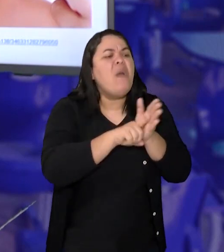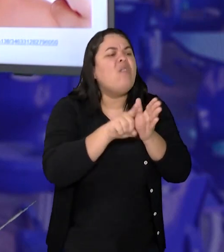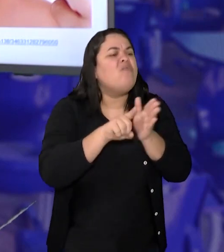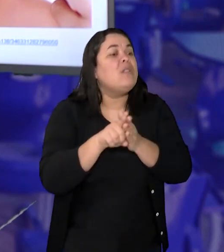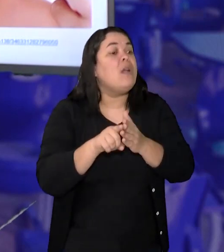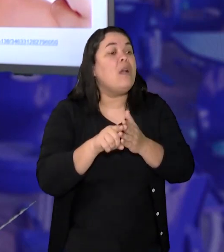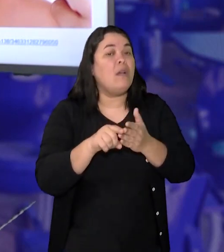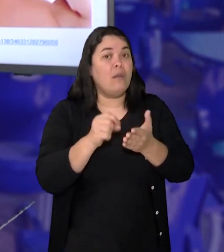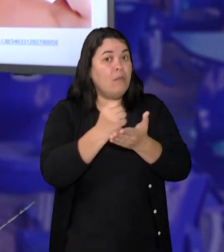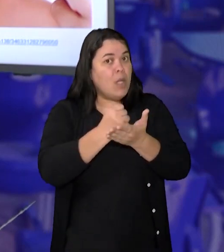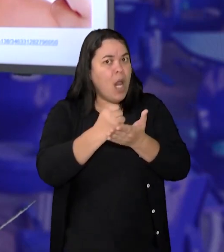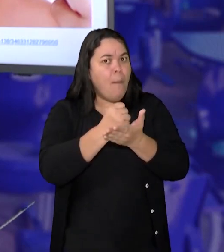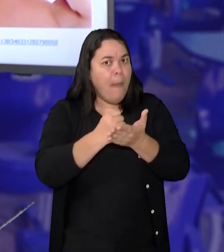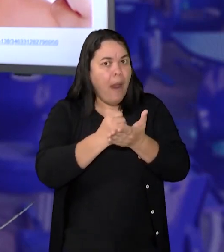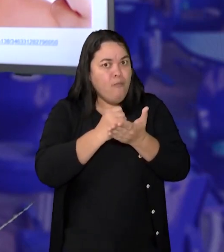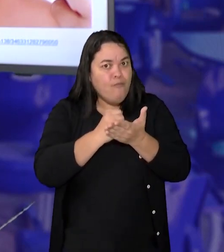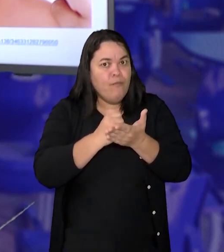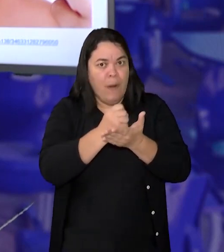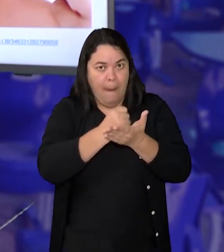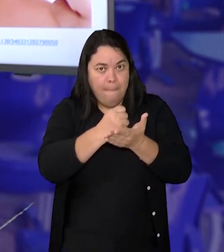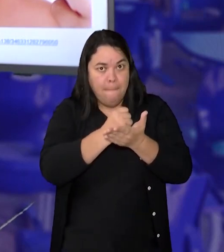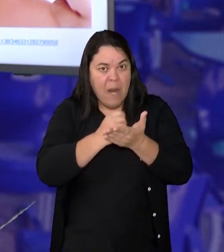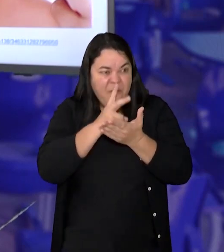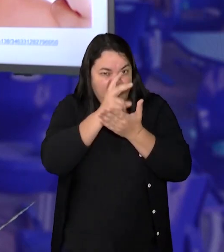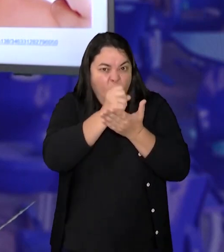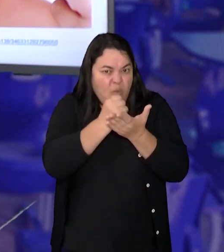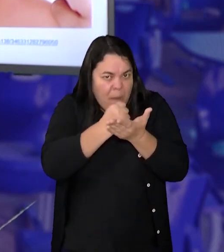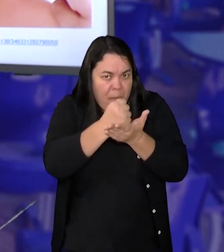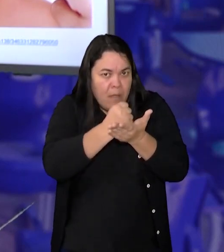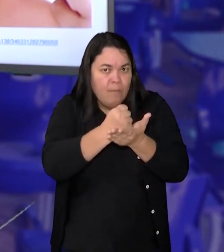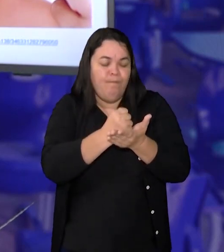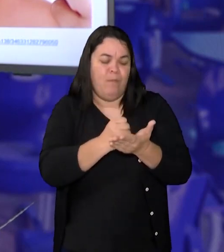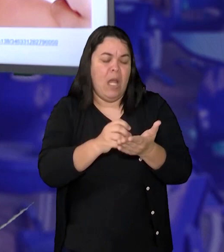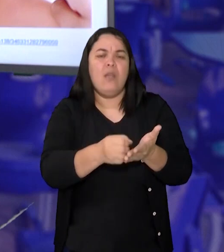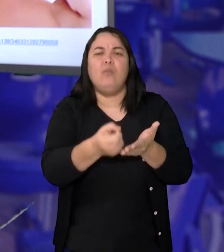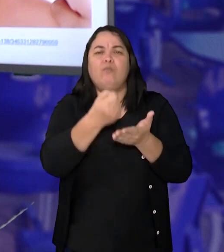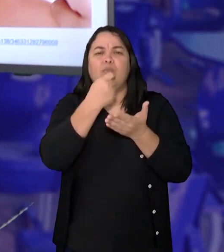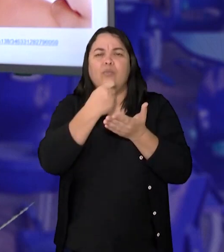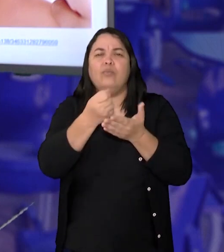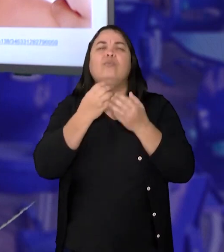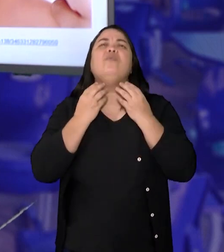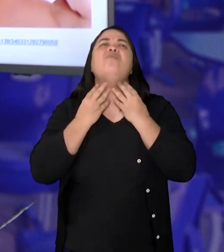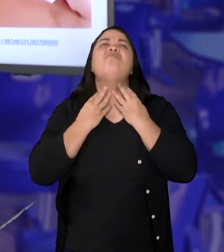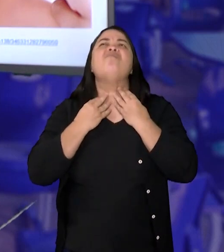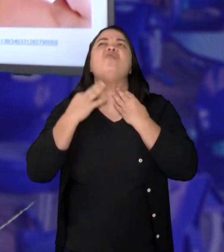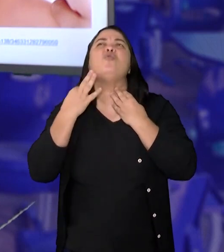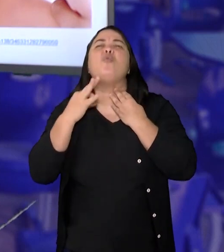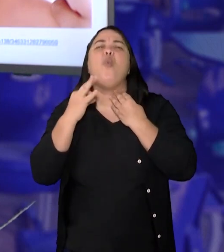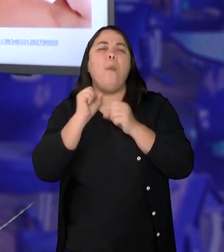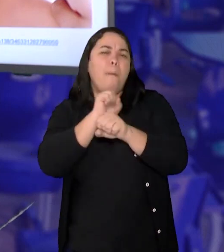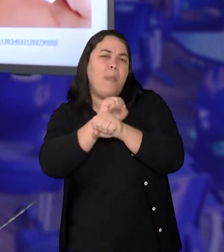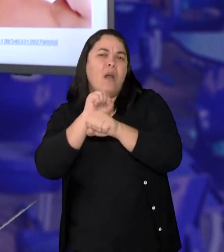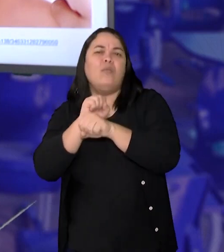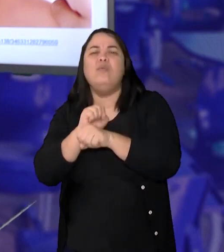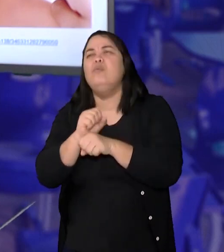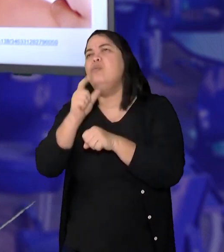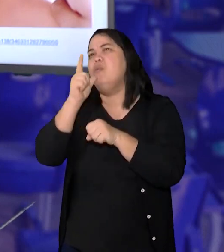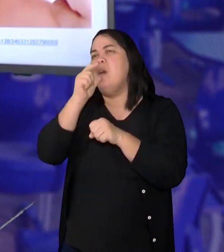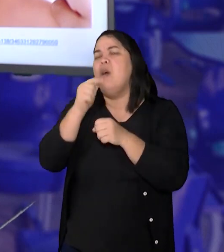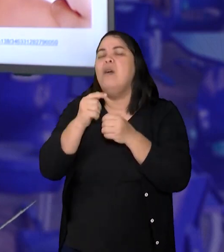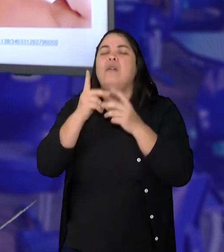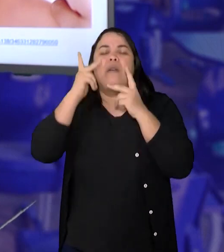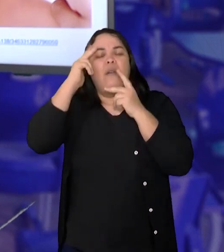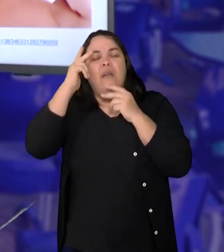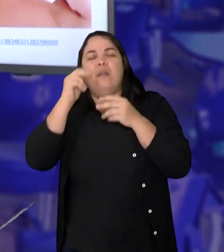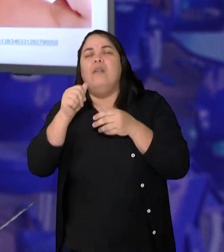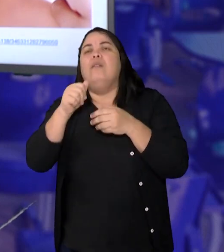consigo antibióticos. E eu começo a tomar. A dorzinha na garganta vai embora. E aí eu consigo beber água de novo e